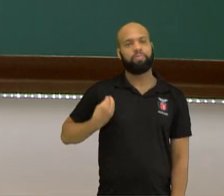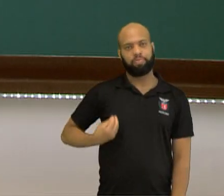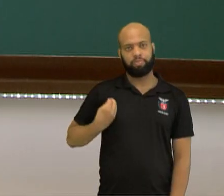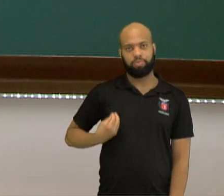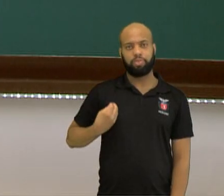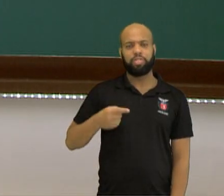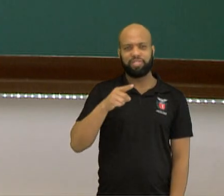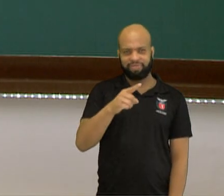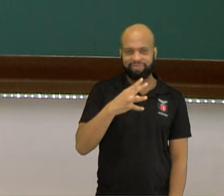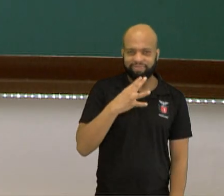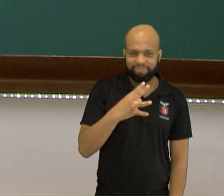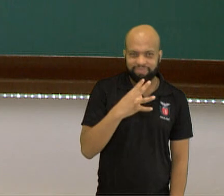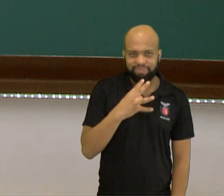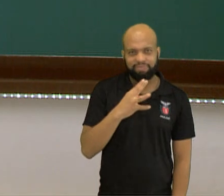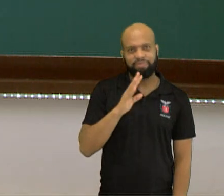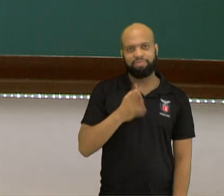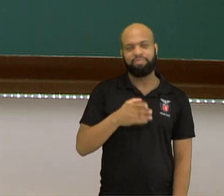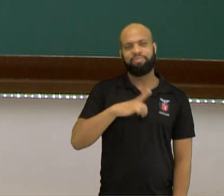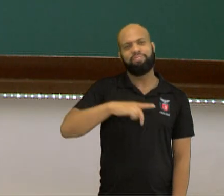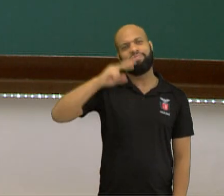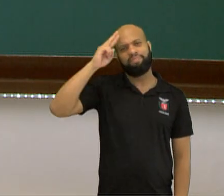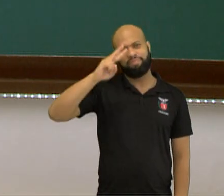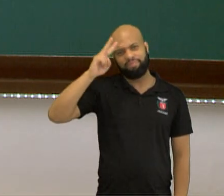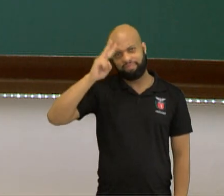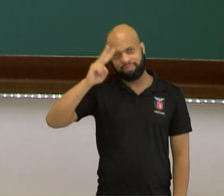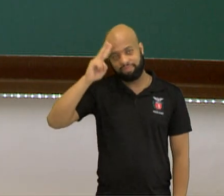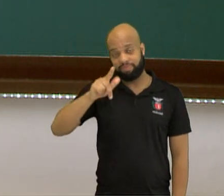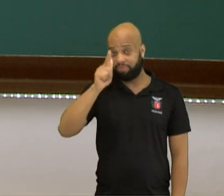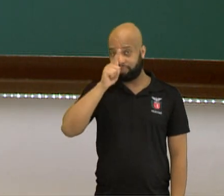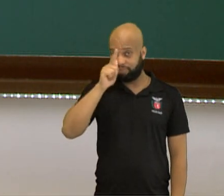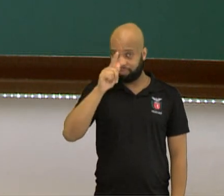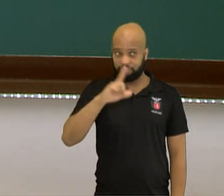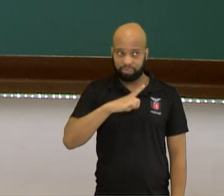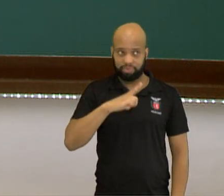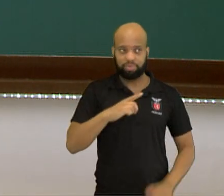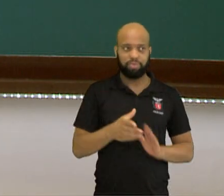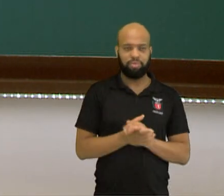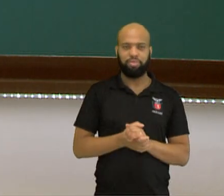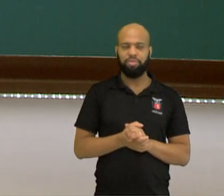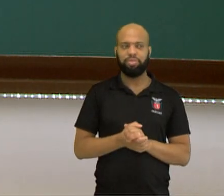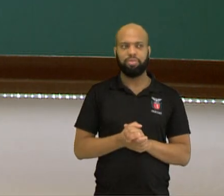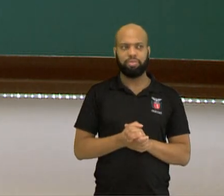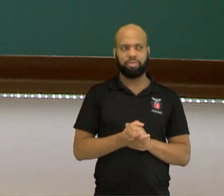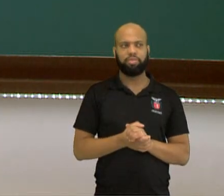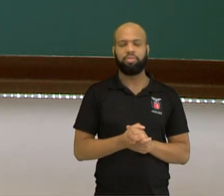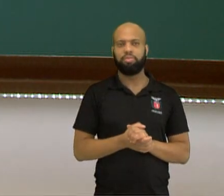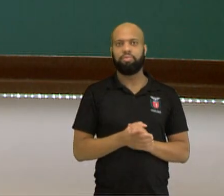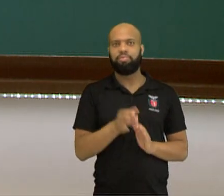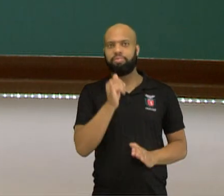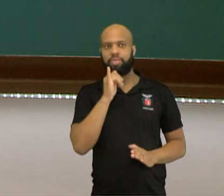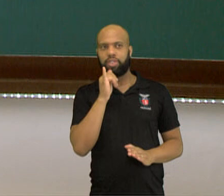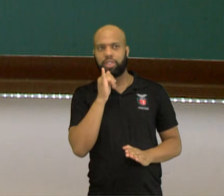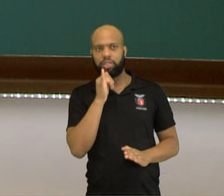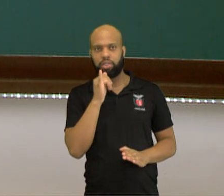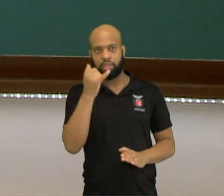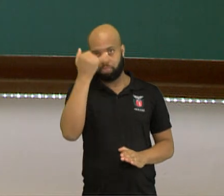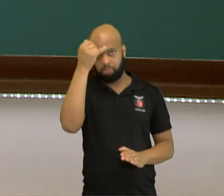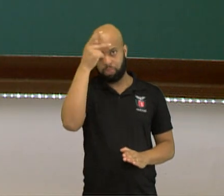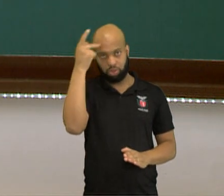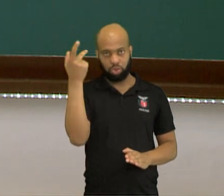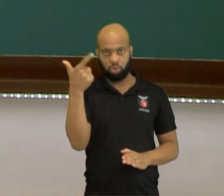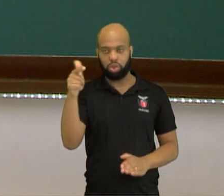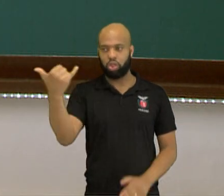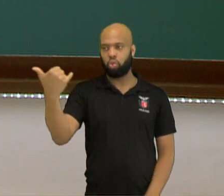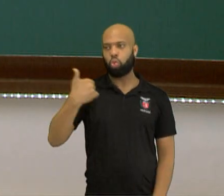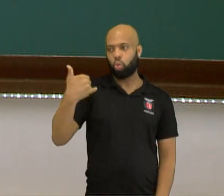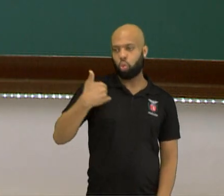deve conhecer muitas histórias gregas, né? Assim, que devem ter contado para você, ou mesmo